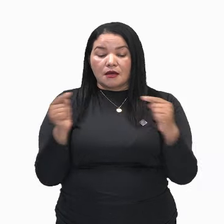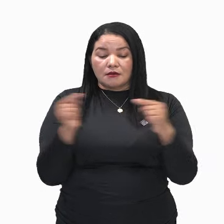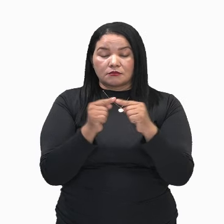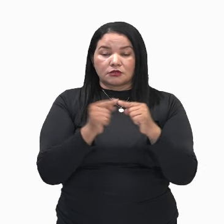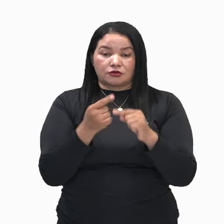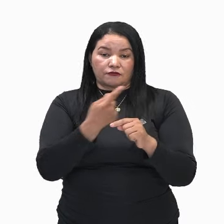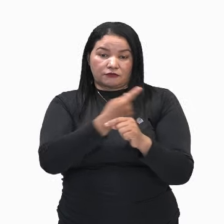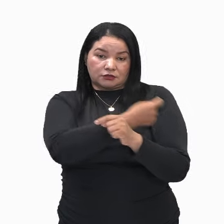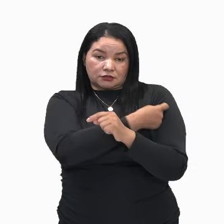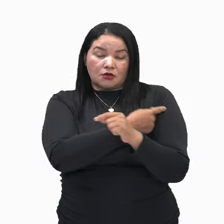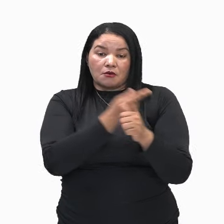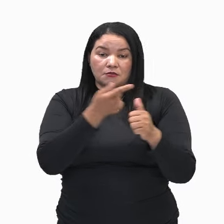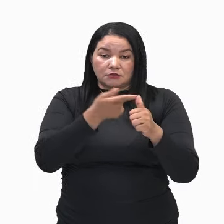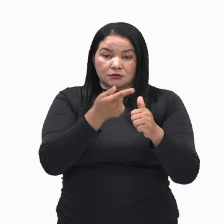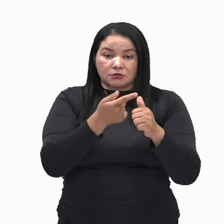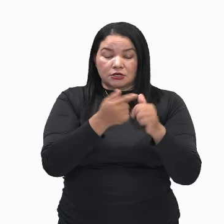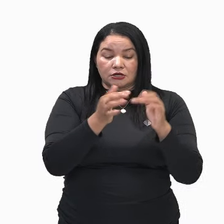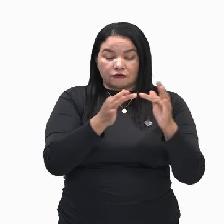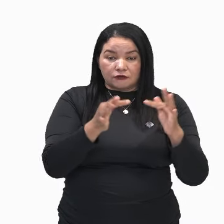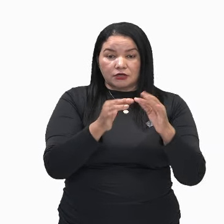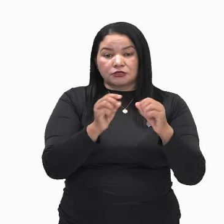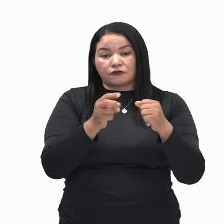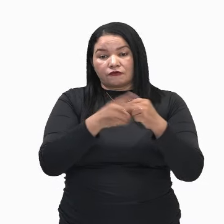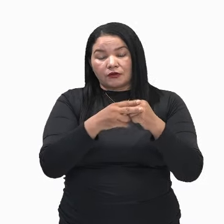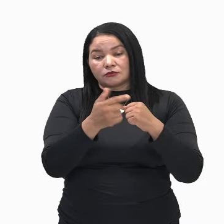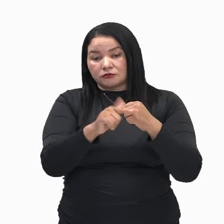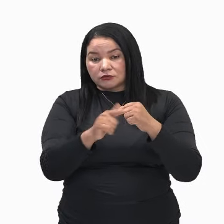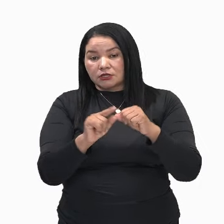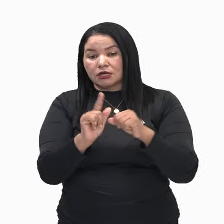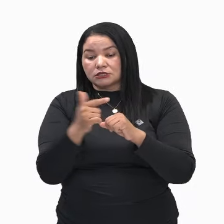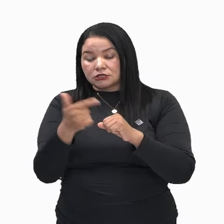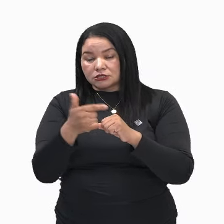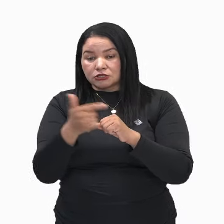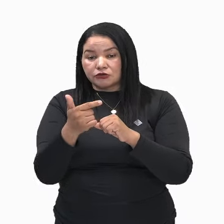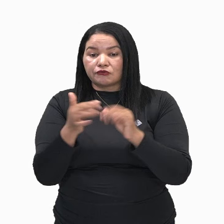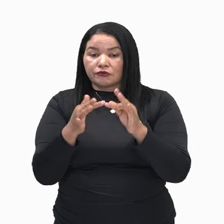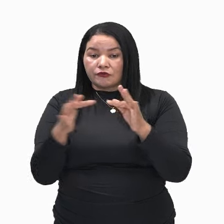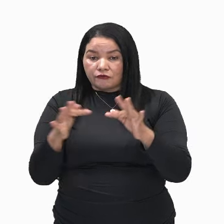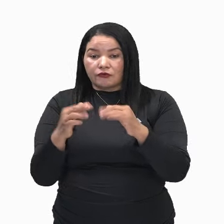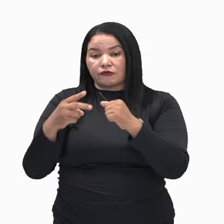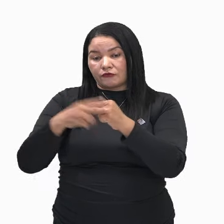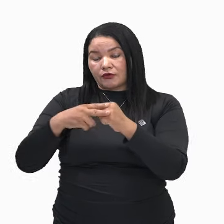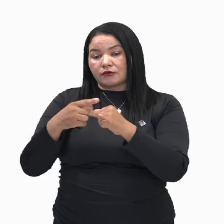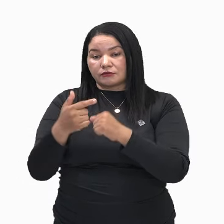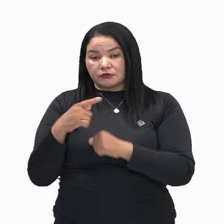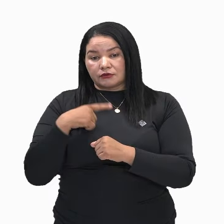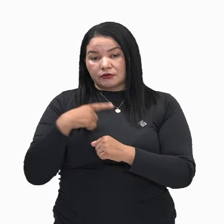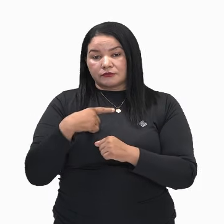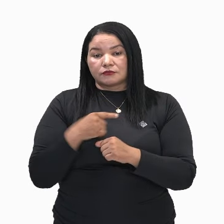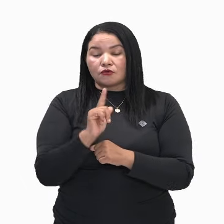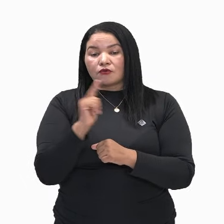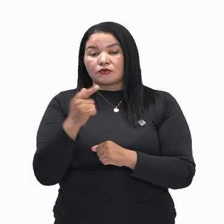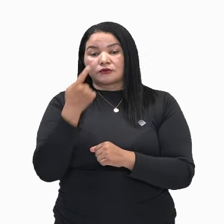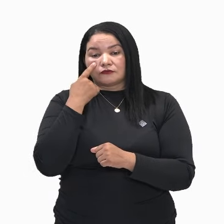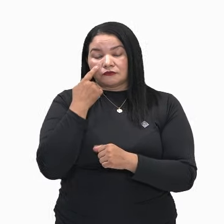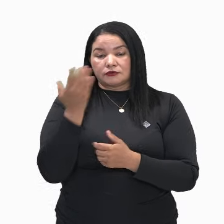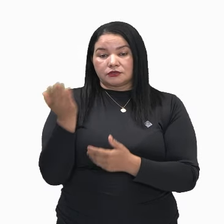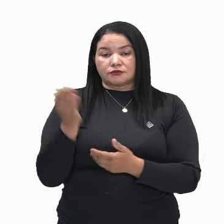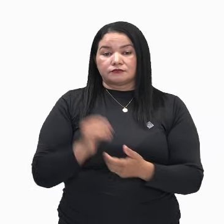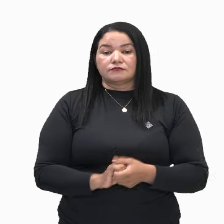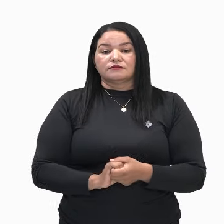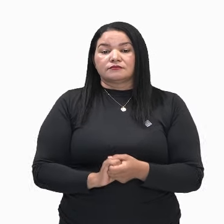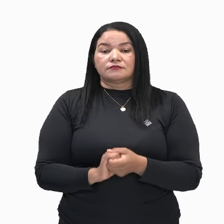uma mensagem sem um verbo e a segunda uma mensagem com um verbo. Nós temos mais uma imagem aí,